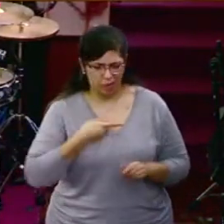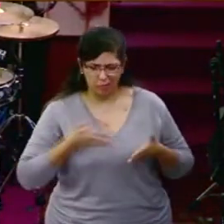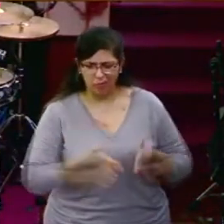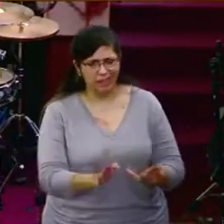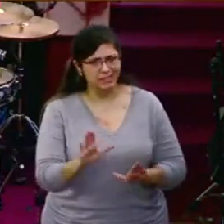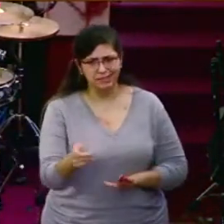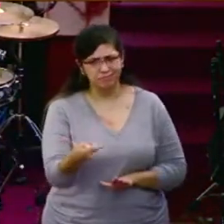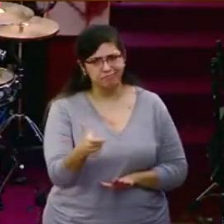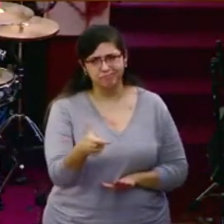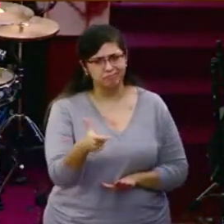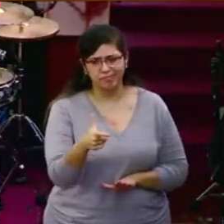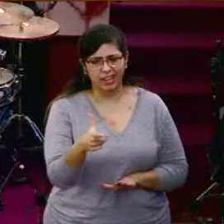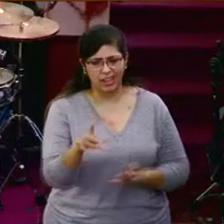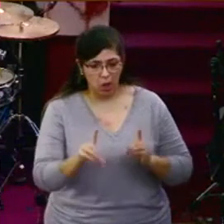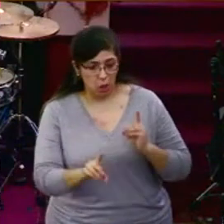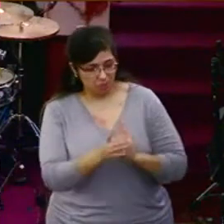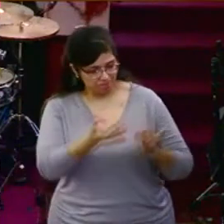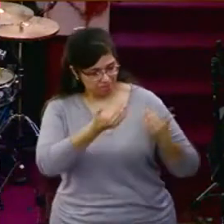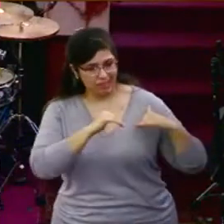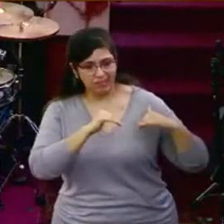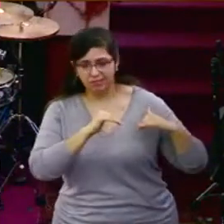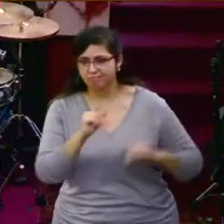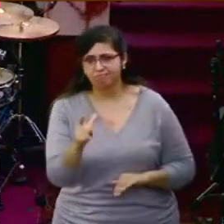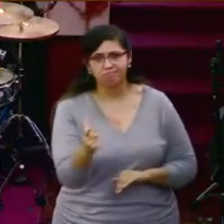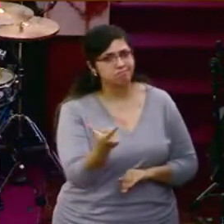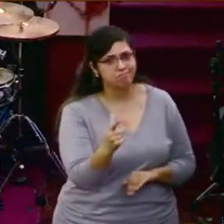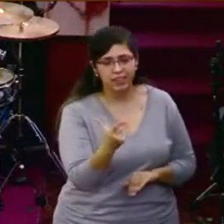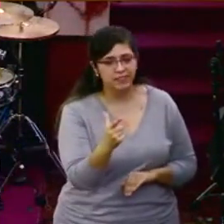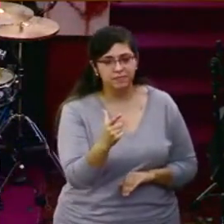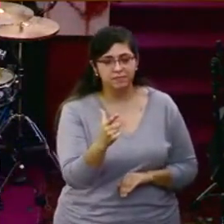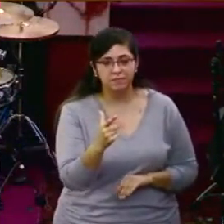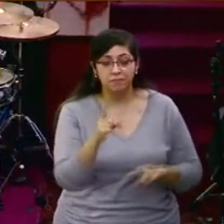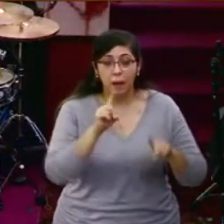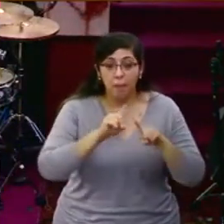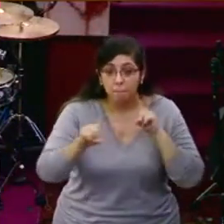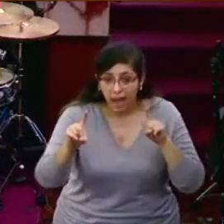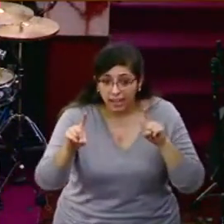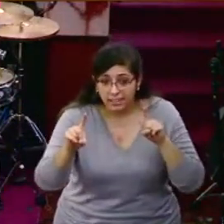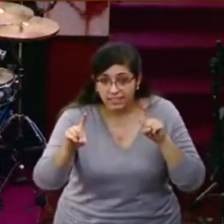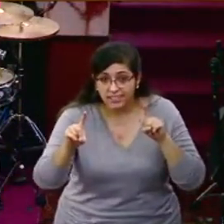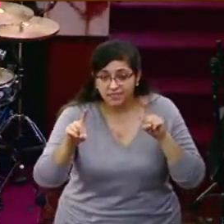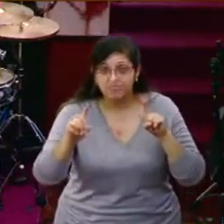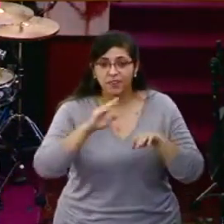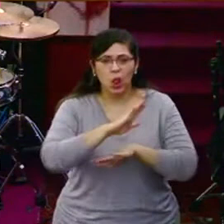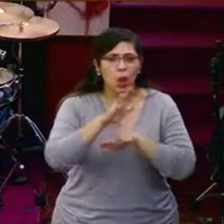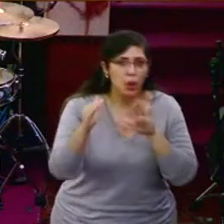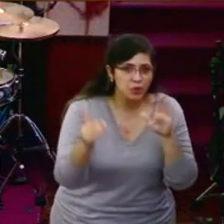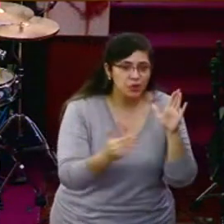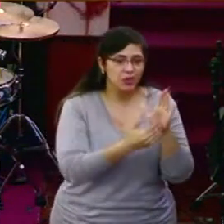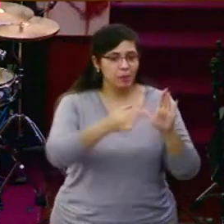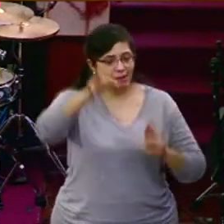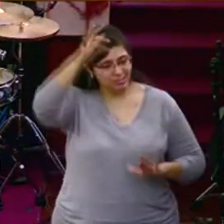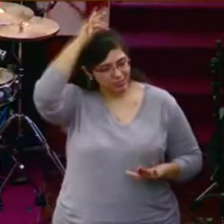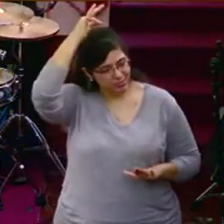não é alguma coisa que encontramos dentro de nós é o que diz a confissão de fé ma é inteiramente do